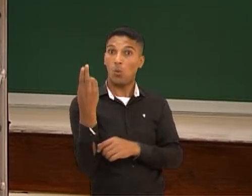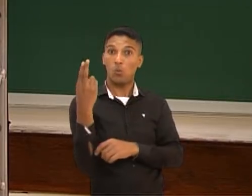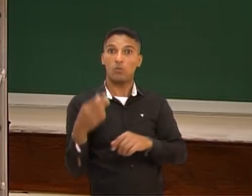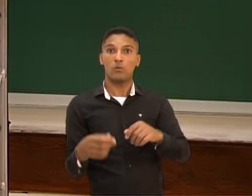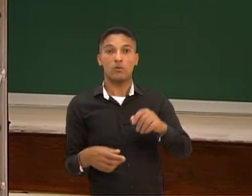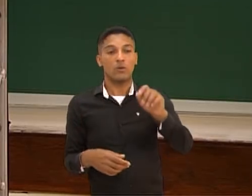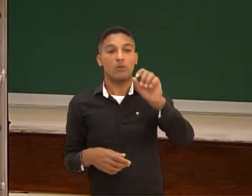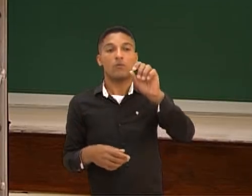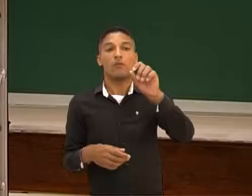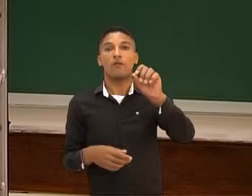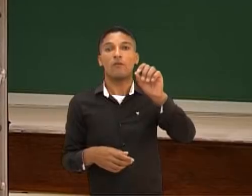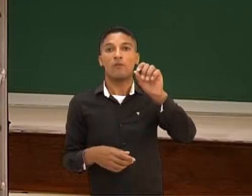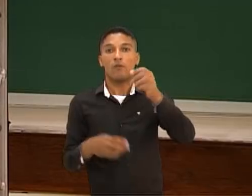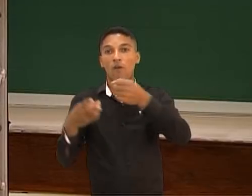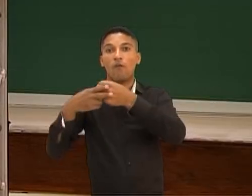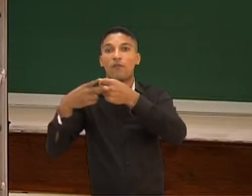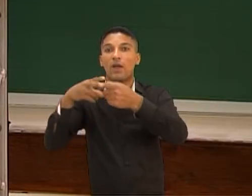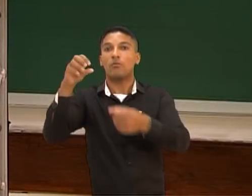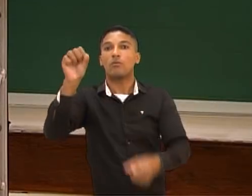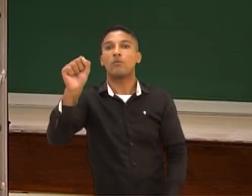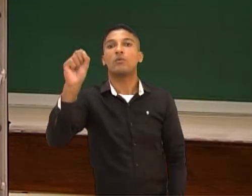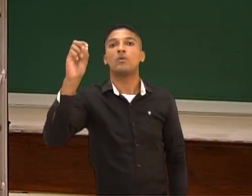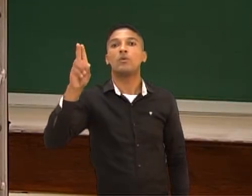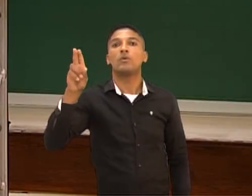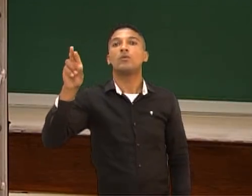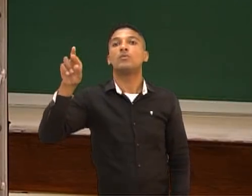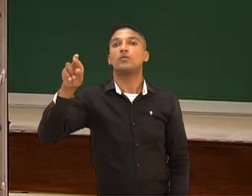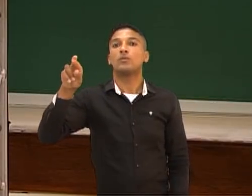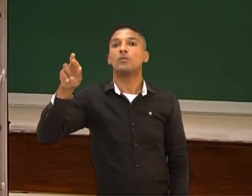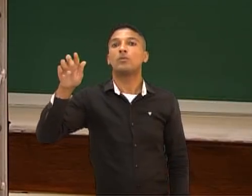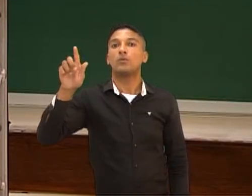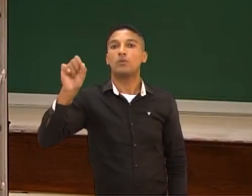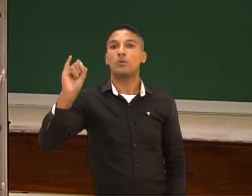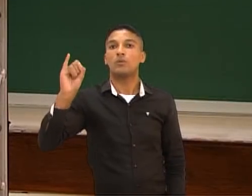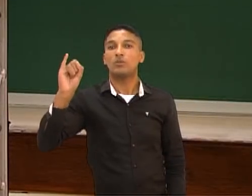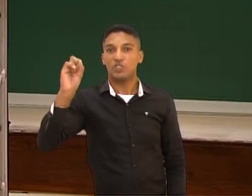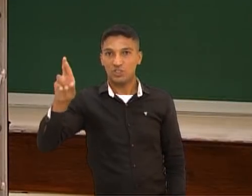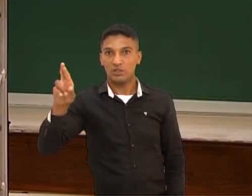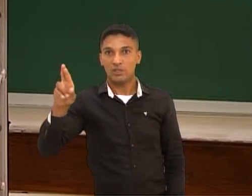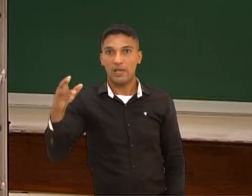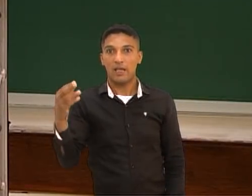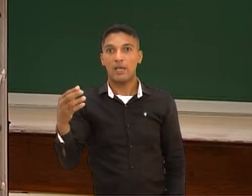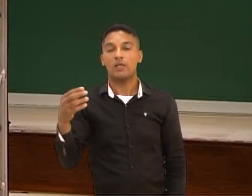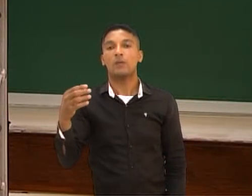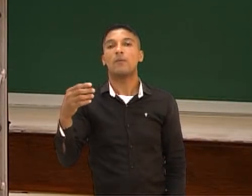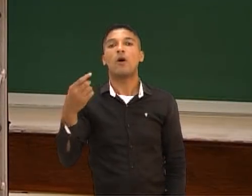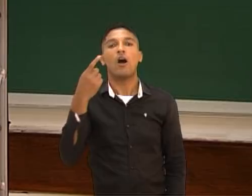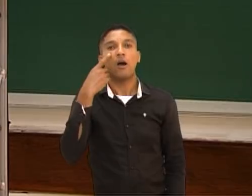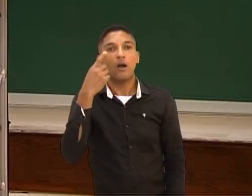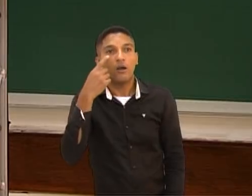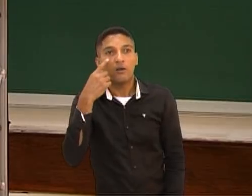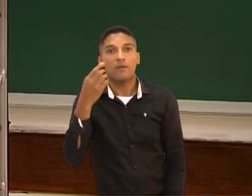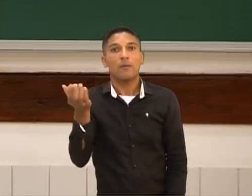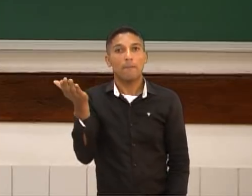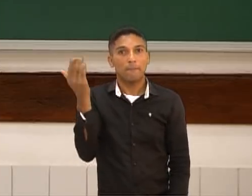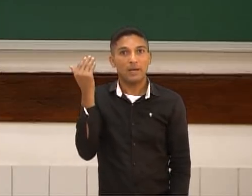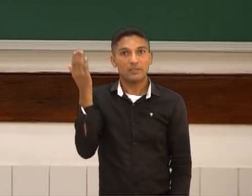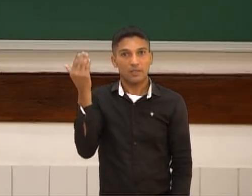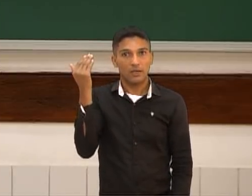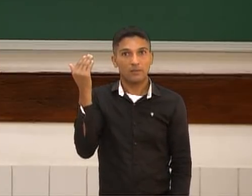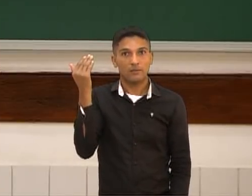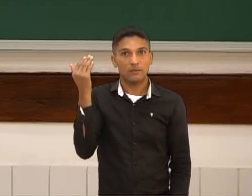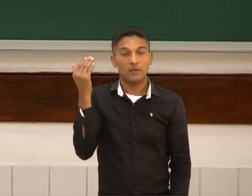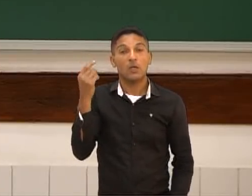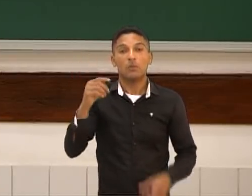verbo surgir está no pretérito perfeito, no passado. Se eu fosse conjugá-lo, ficaria eu surgi,